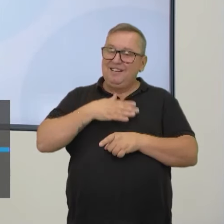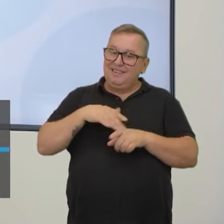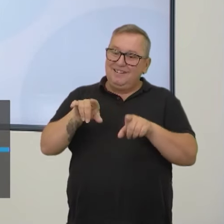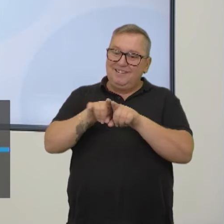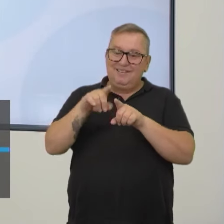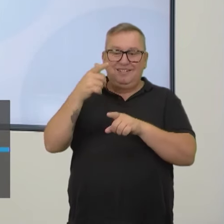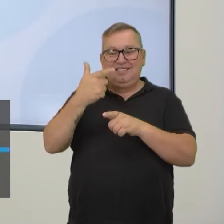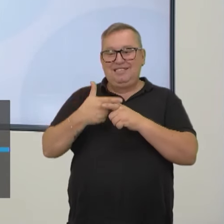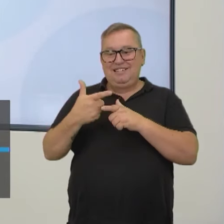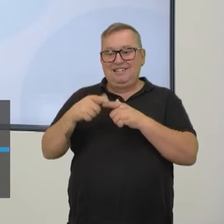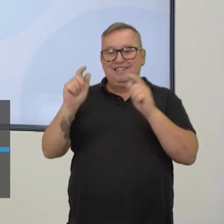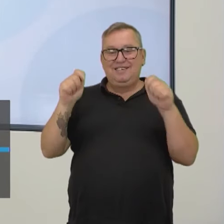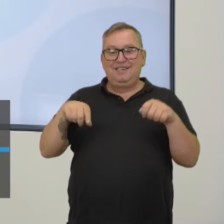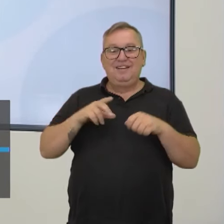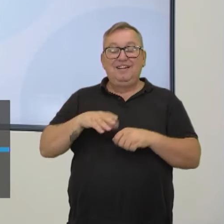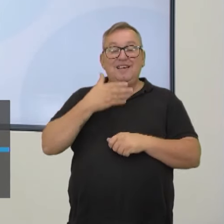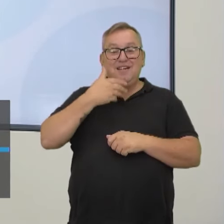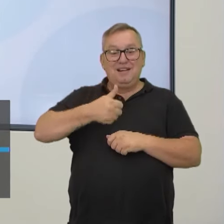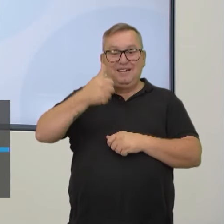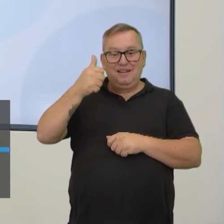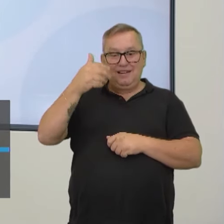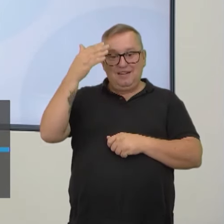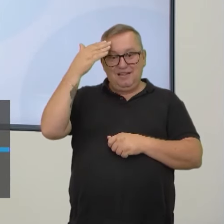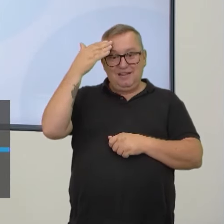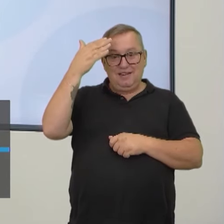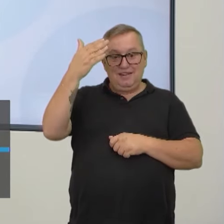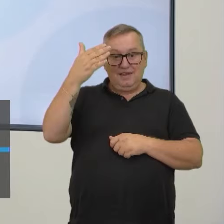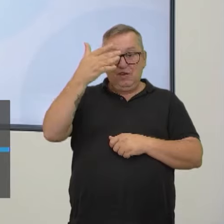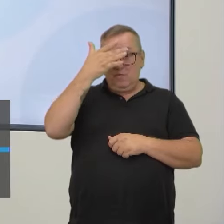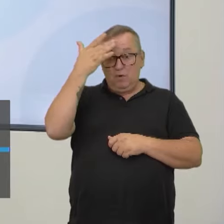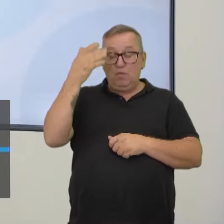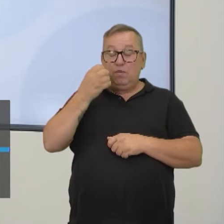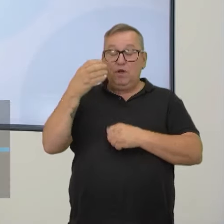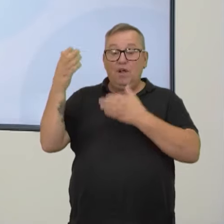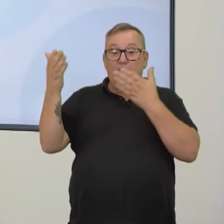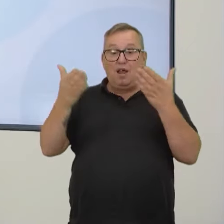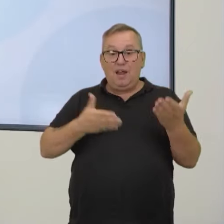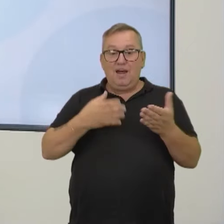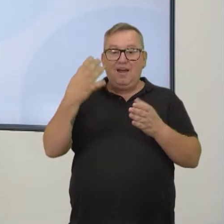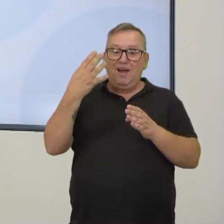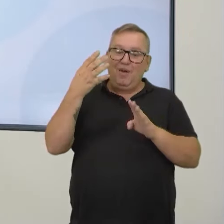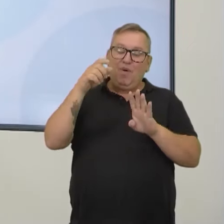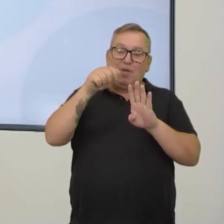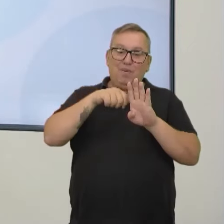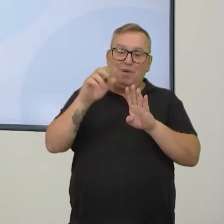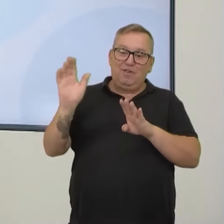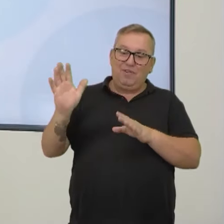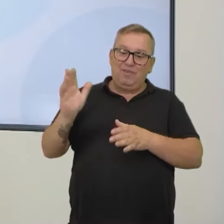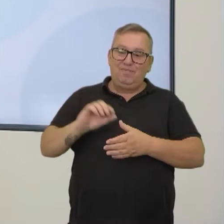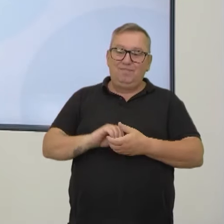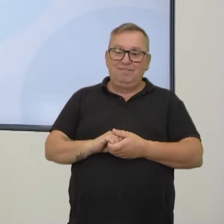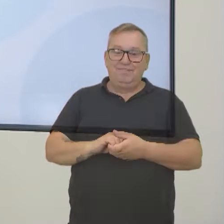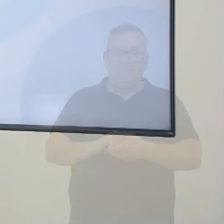também, pontuem, para que a gente possa sempre melhorar. Obrigada, Sistone, e sejam bem-vindos ao quarto bimestre. Tchau, tchau.